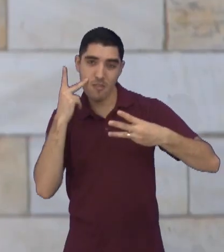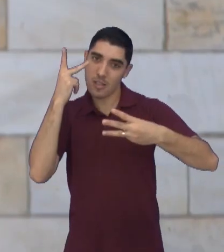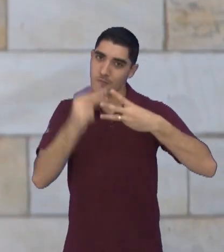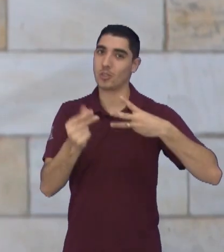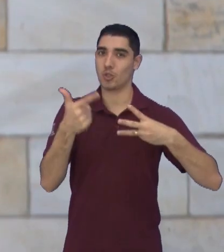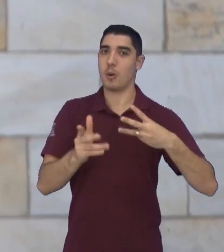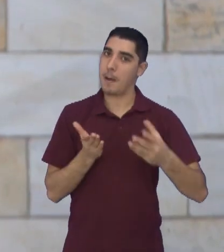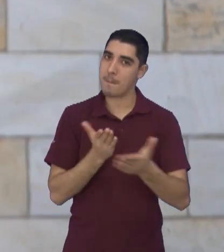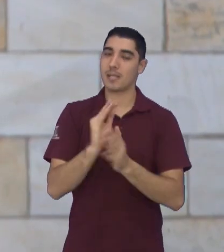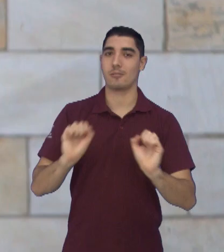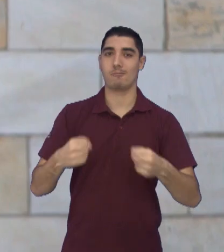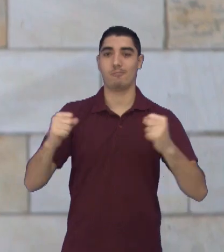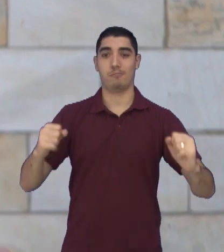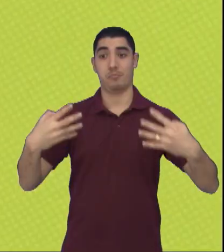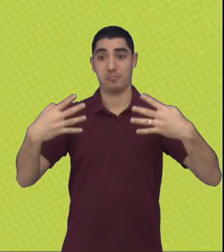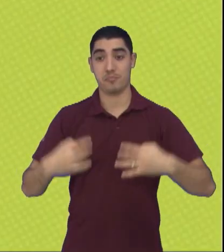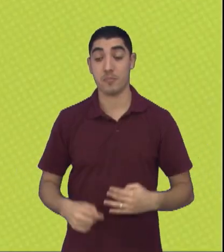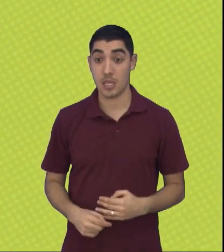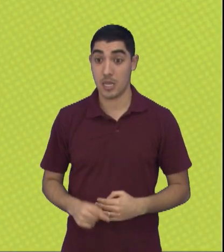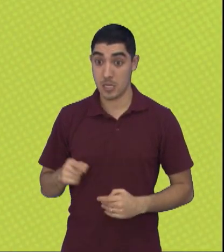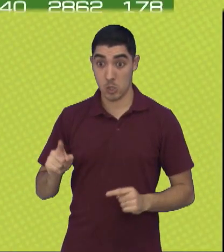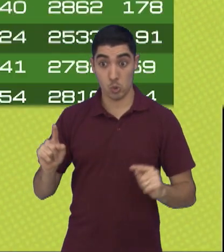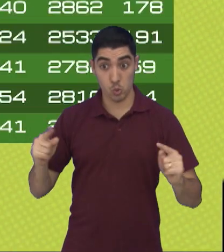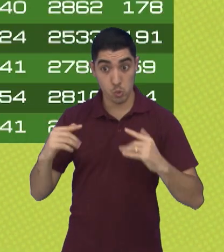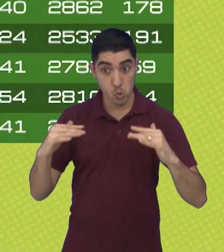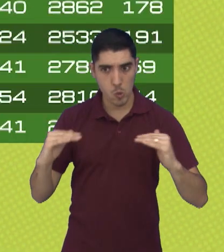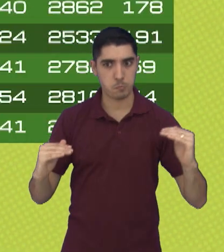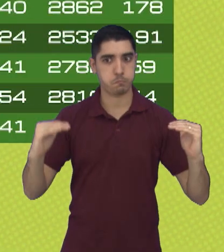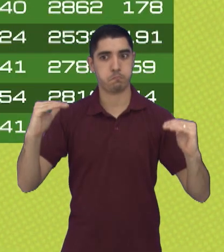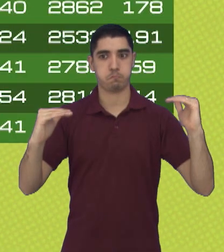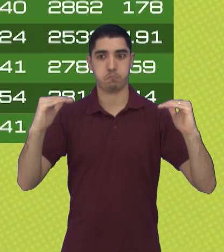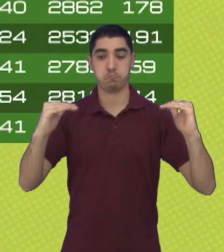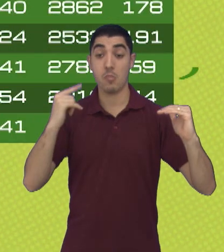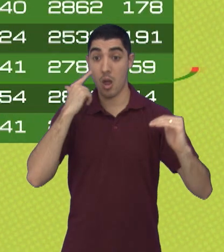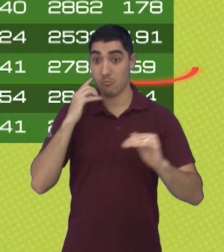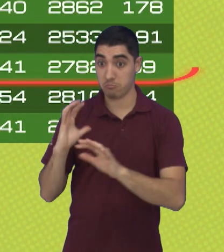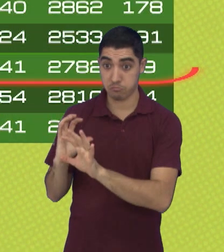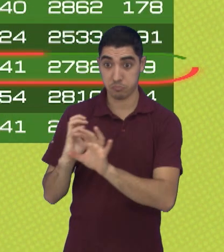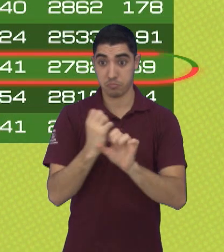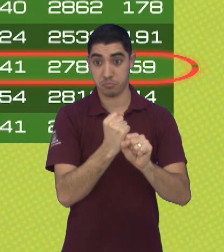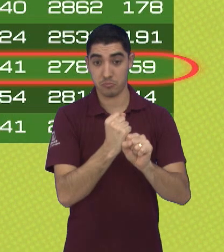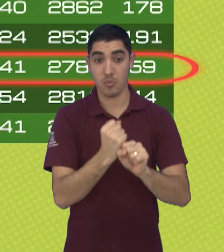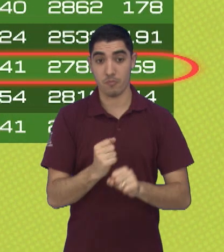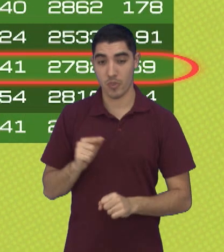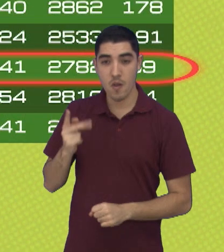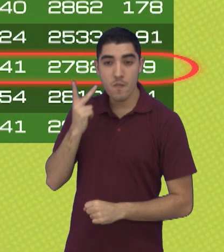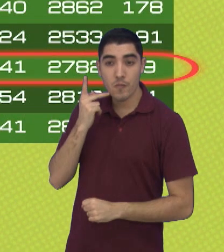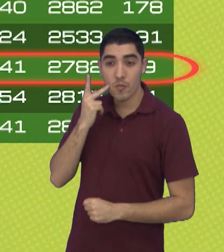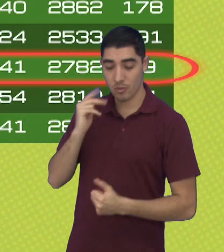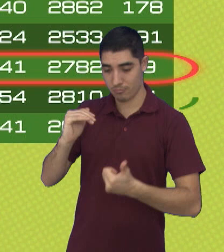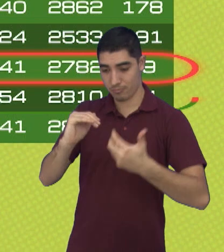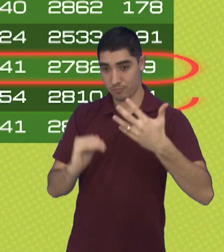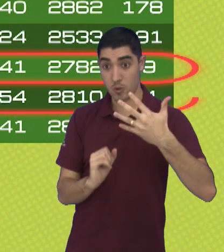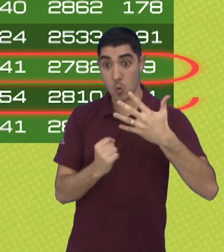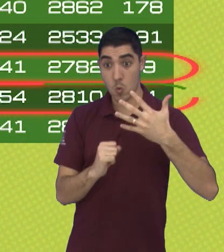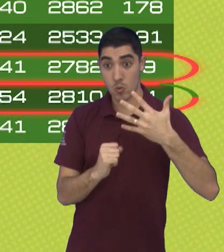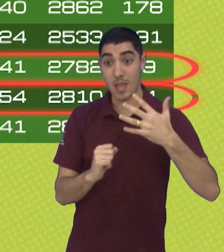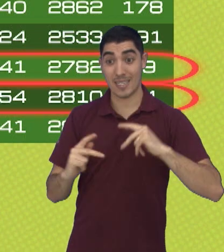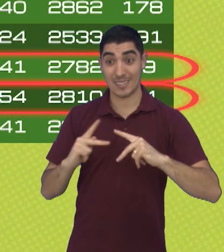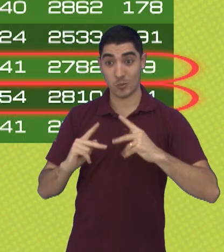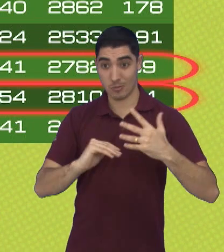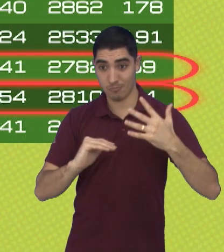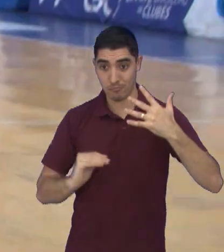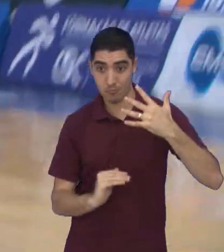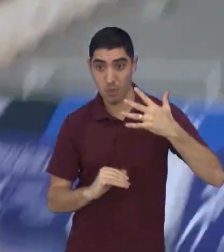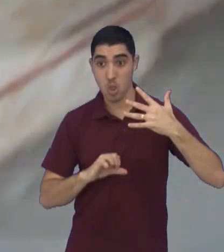a partida tende a ser equilibrada. Quem diz isso são os números. O Fortaleza ficou em oitavo lugar e o São José em